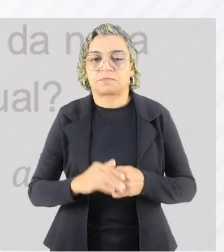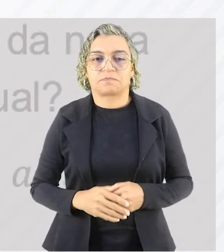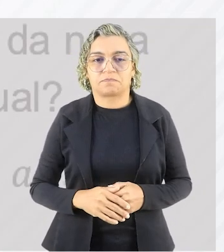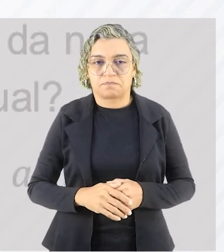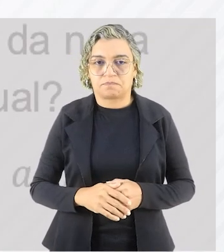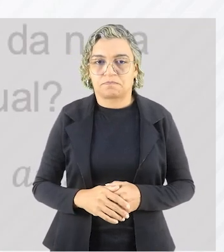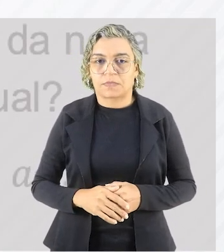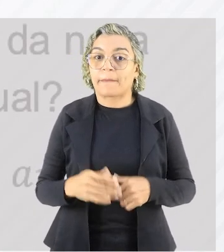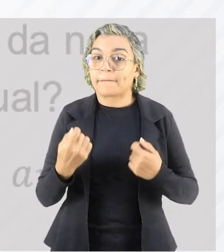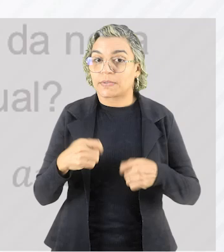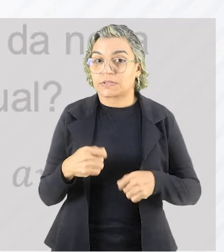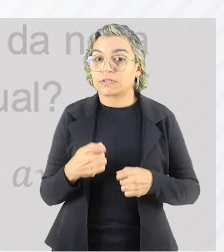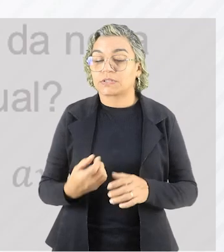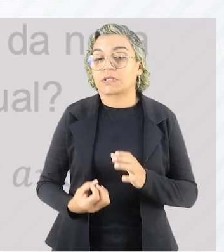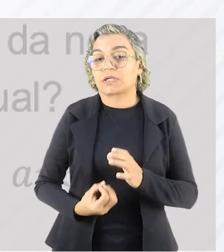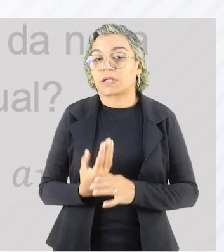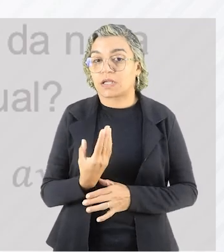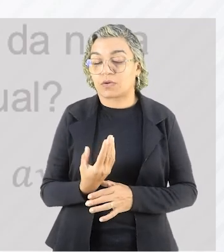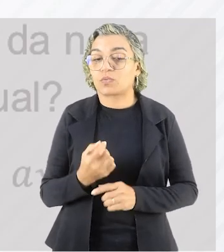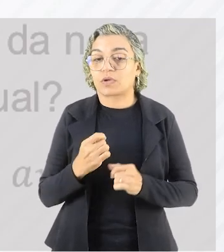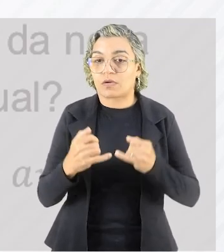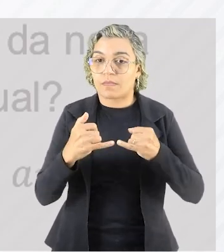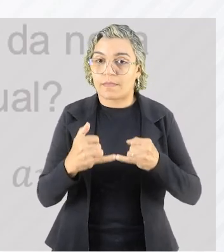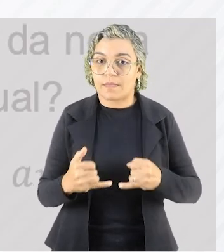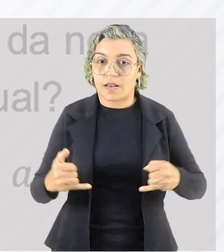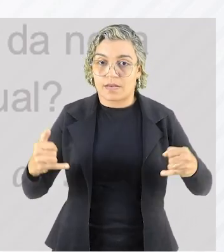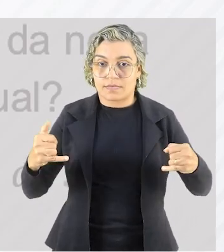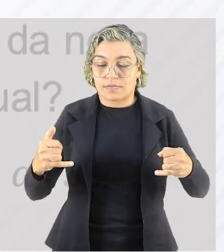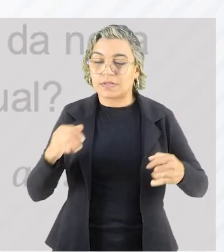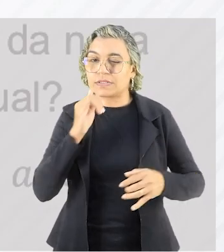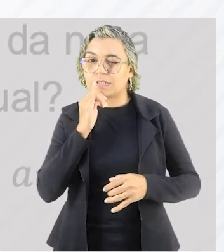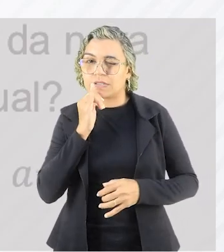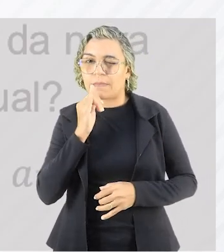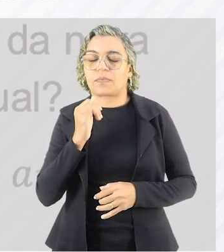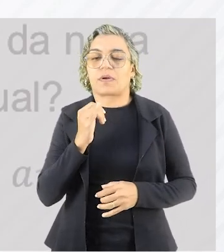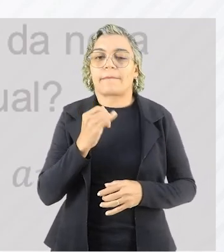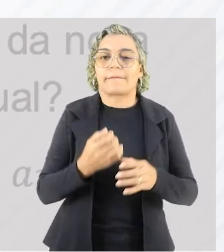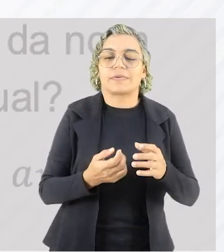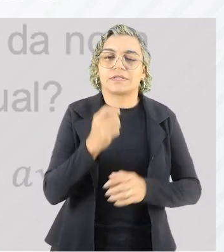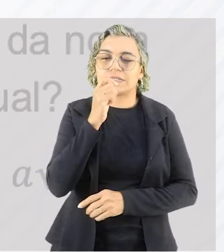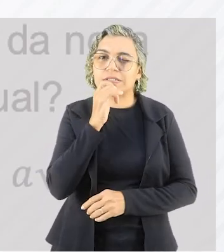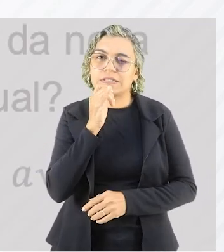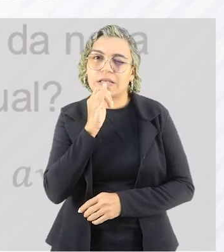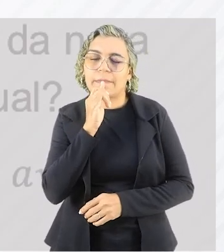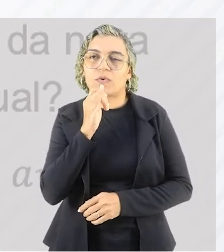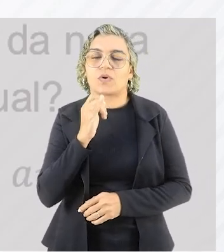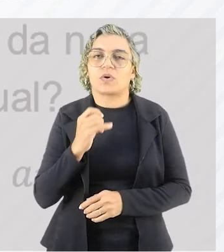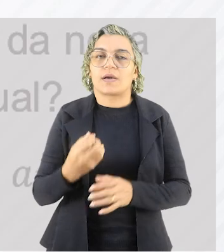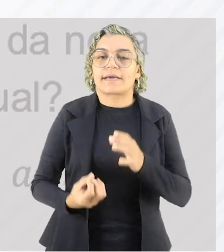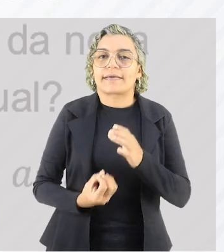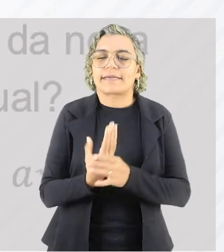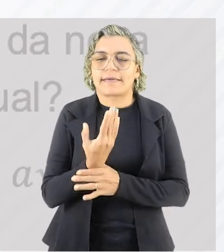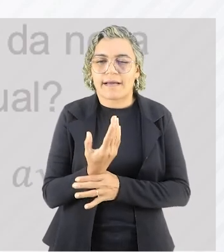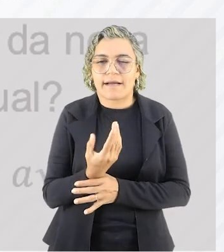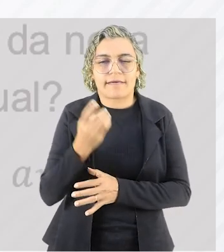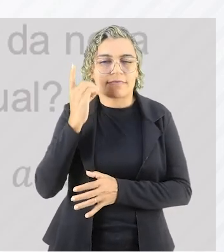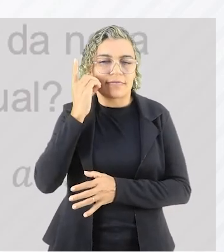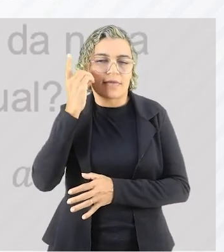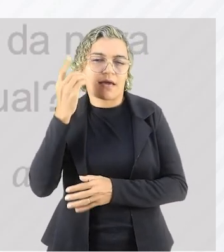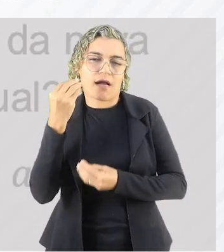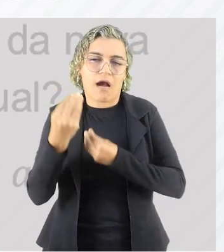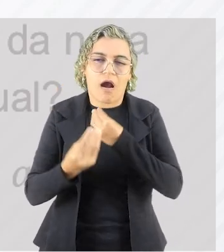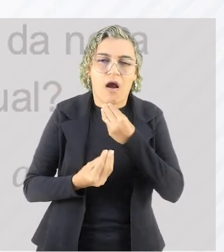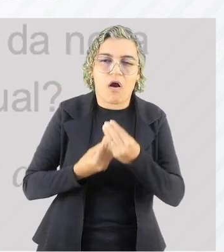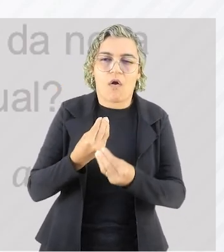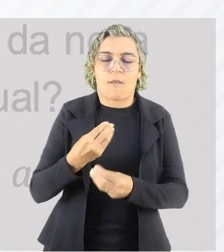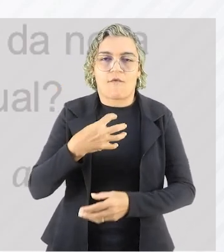Deseja-se criar uma linha de produção para uma nova embalagem, de igual formato, mas